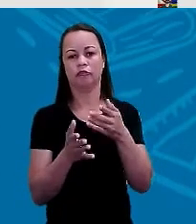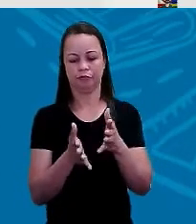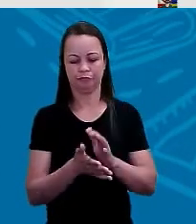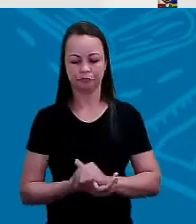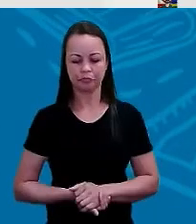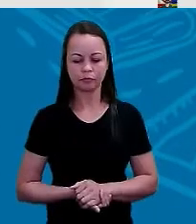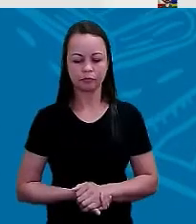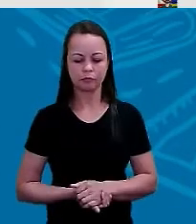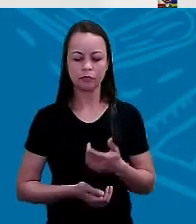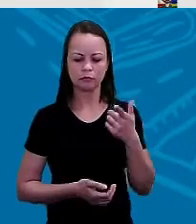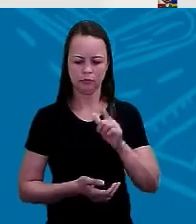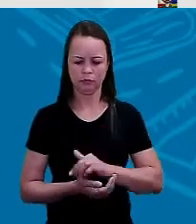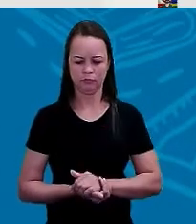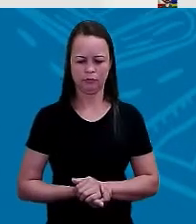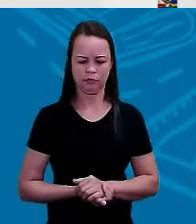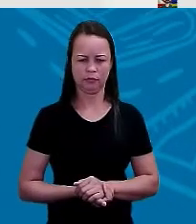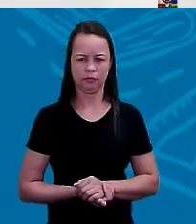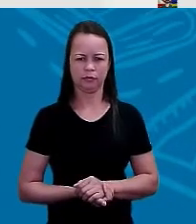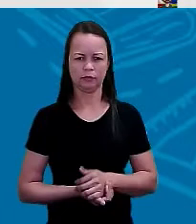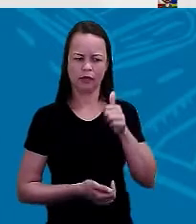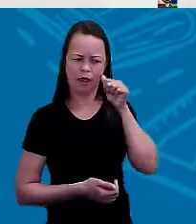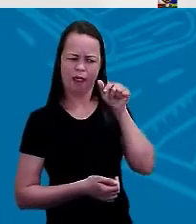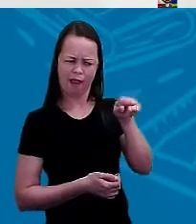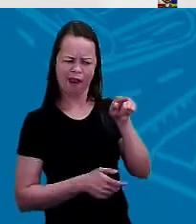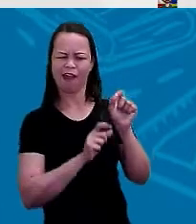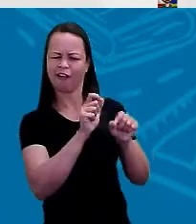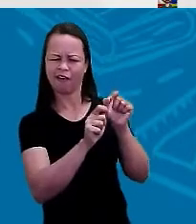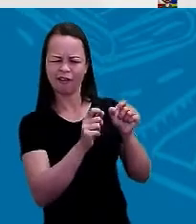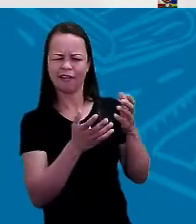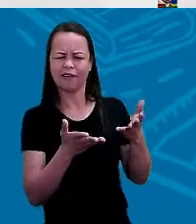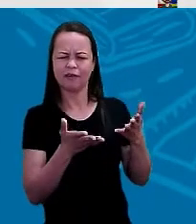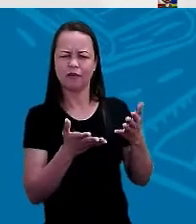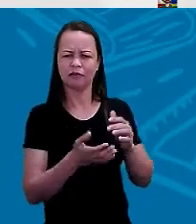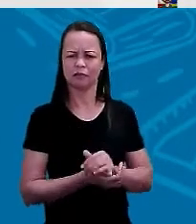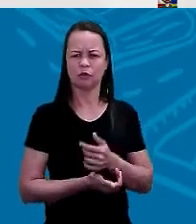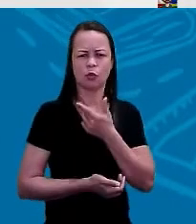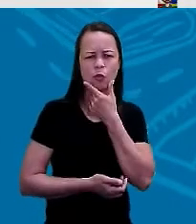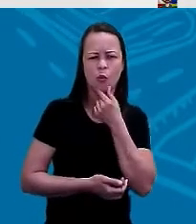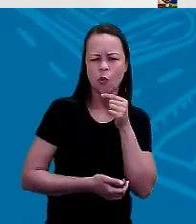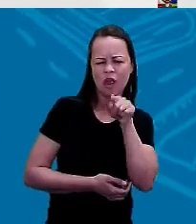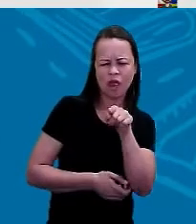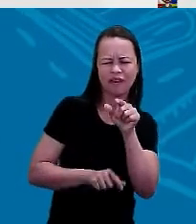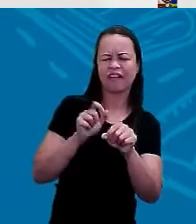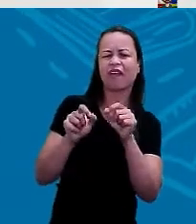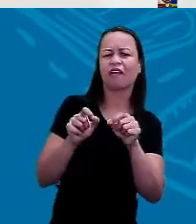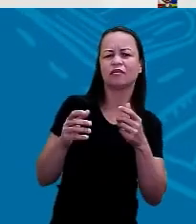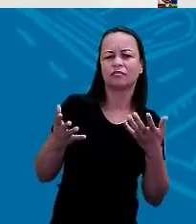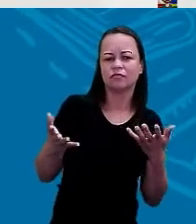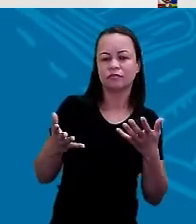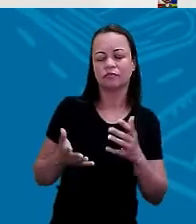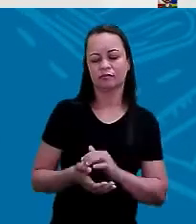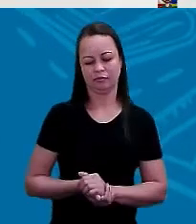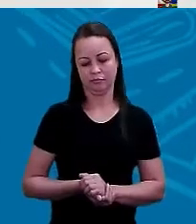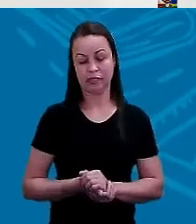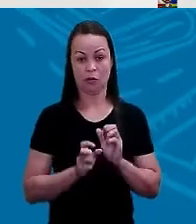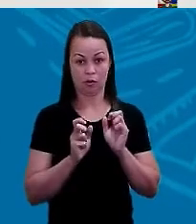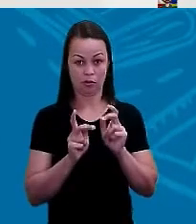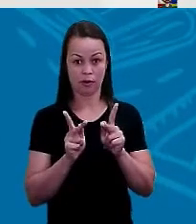aqui. Who was she? Quem era ela? Who was he? Quem era ele? Ok?